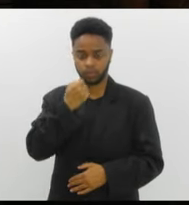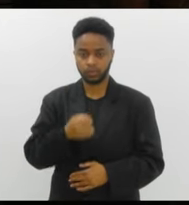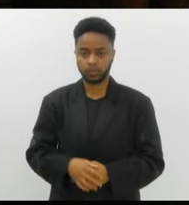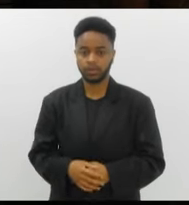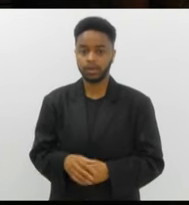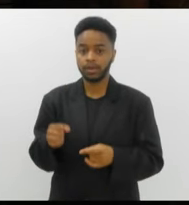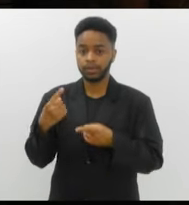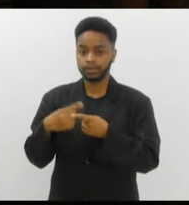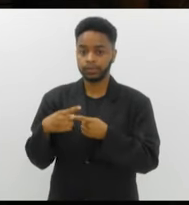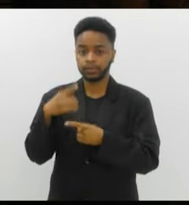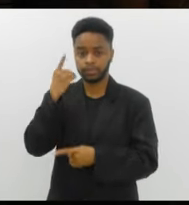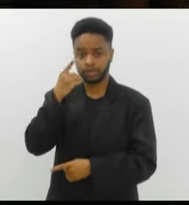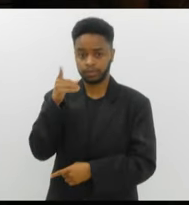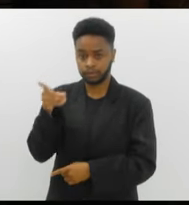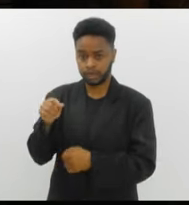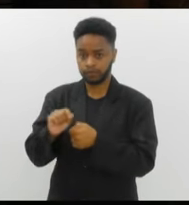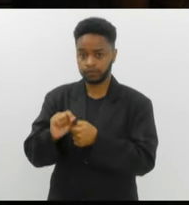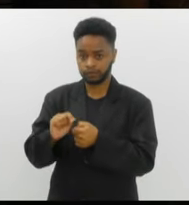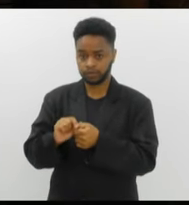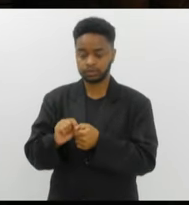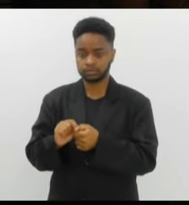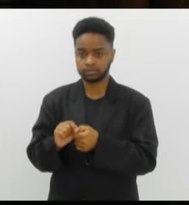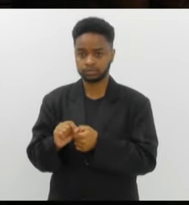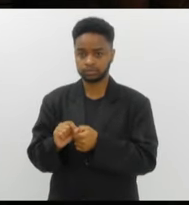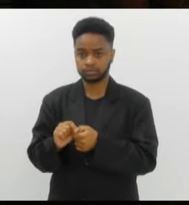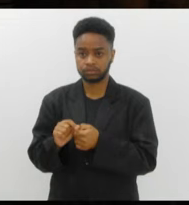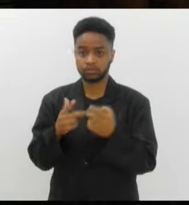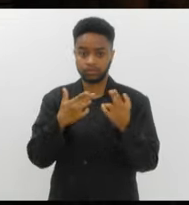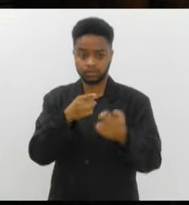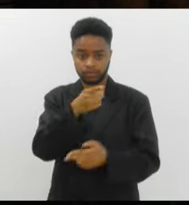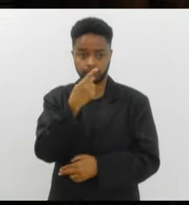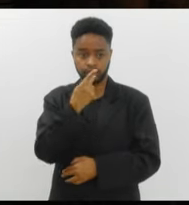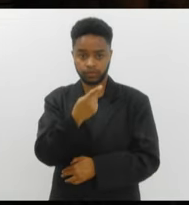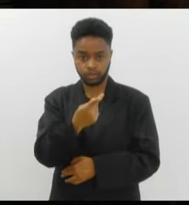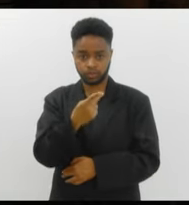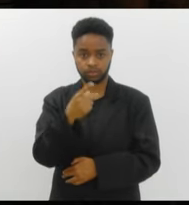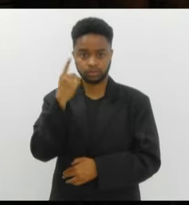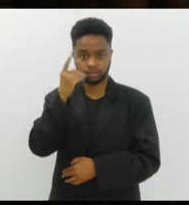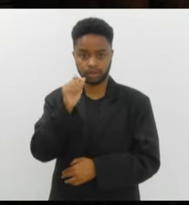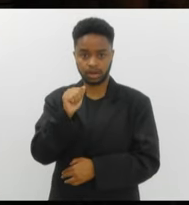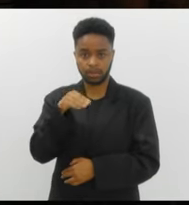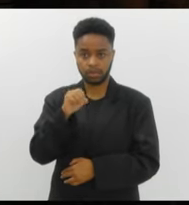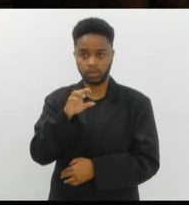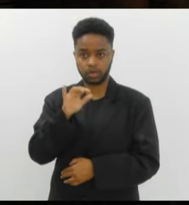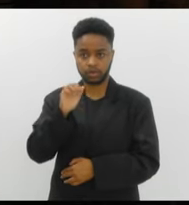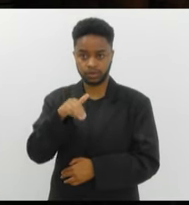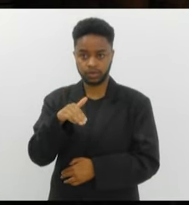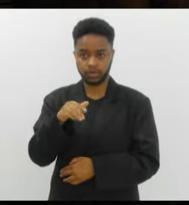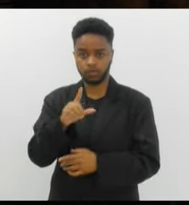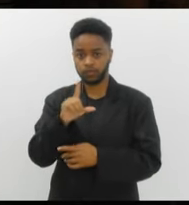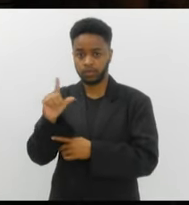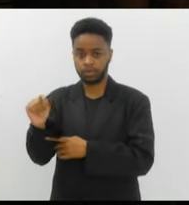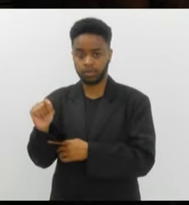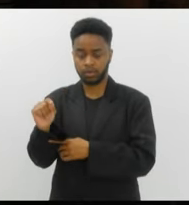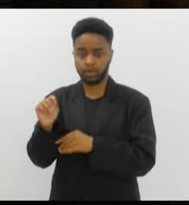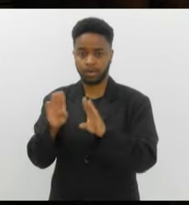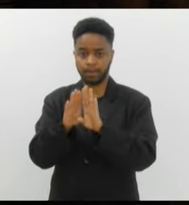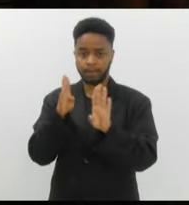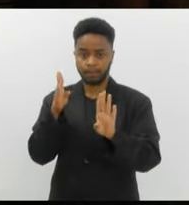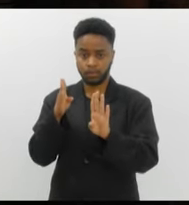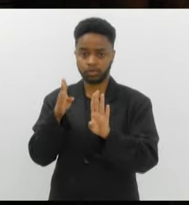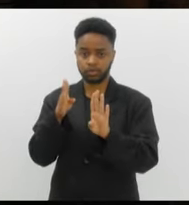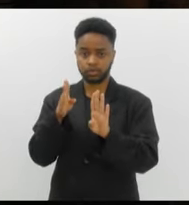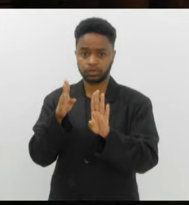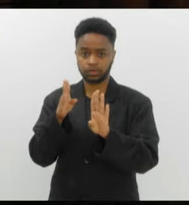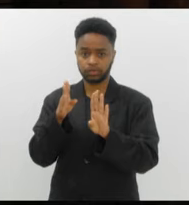o deputado que assim o fez, como bem disse o deputado Rodrigo Amorim, saiu pela porta dos fundos. Aí eu